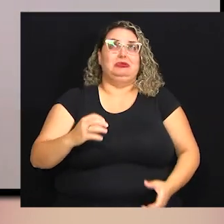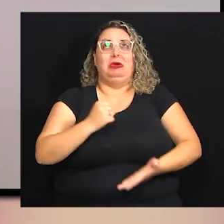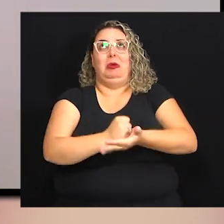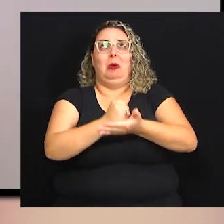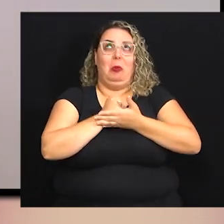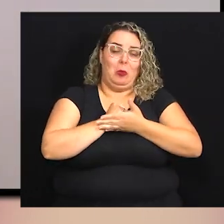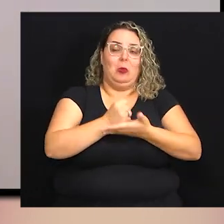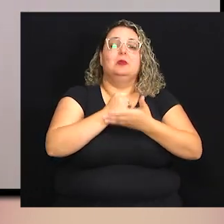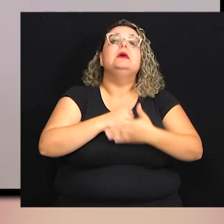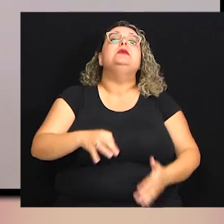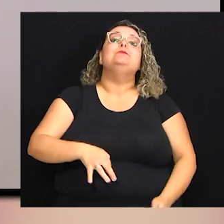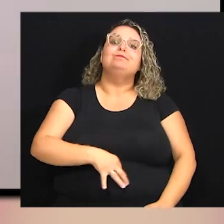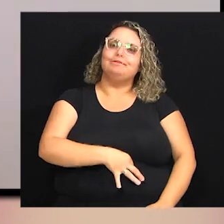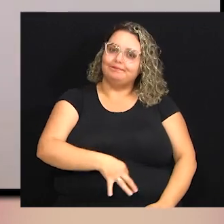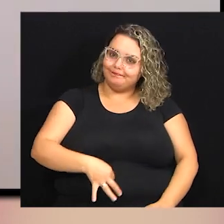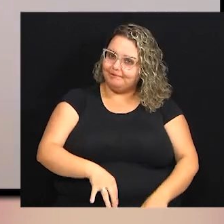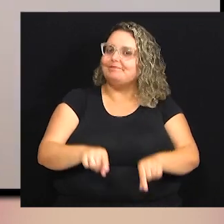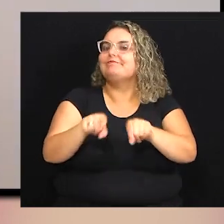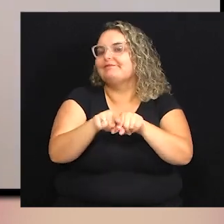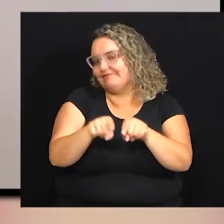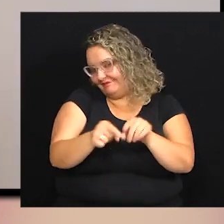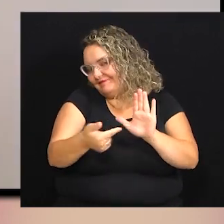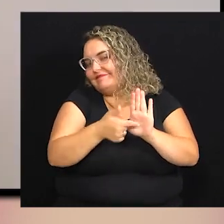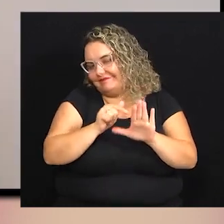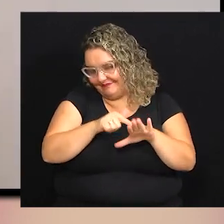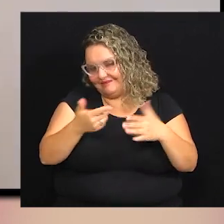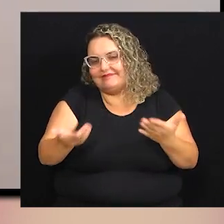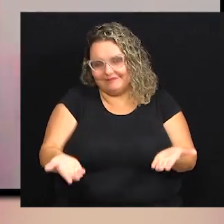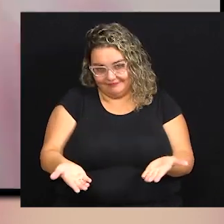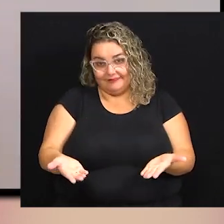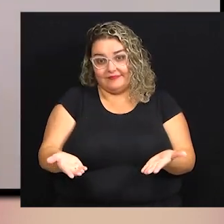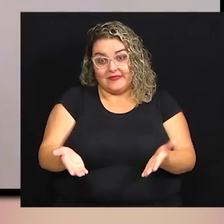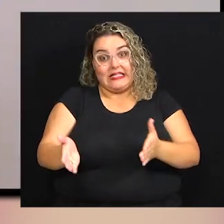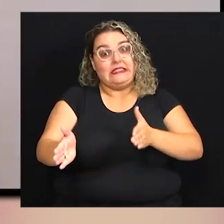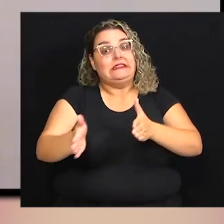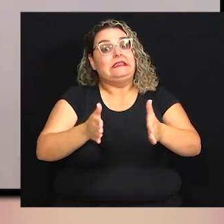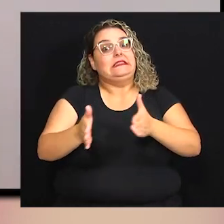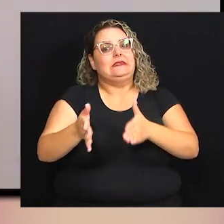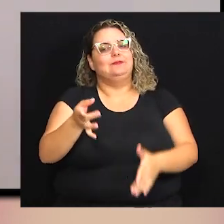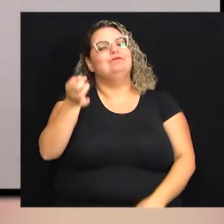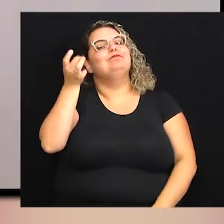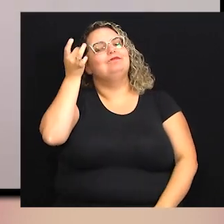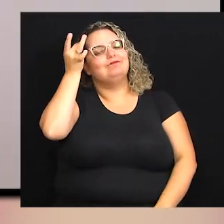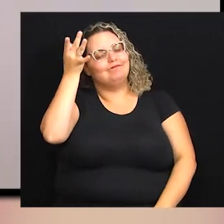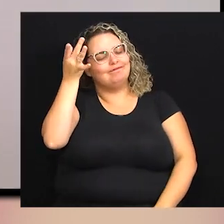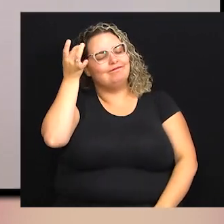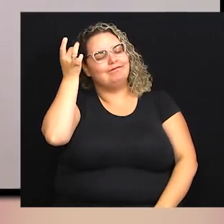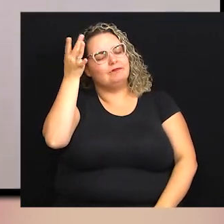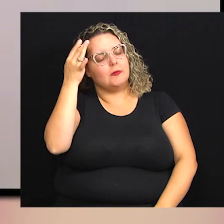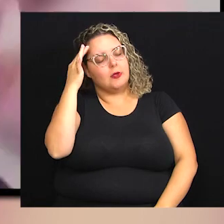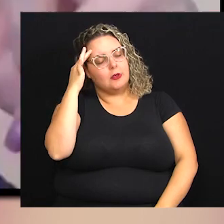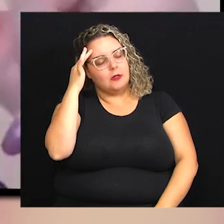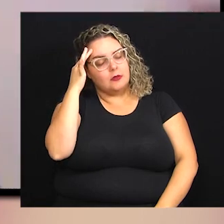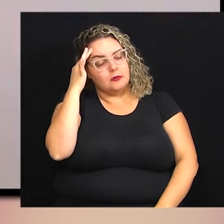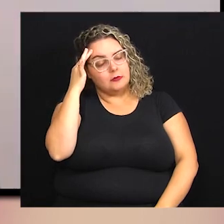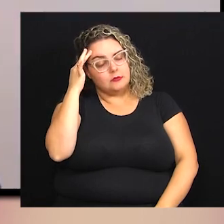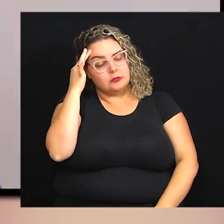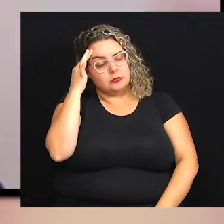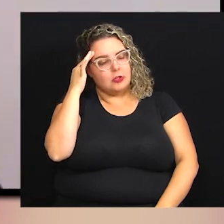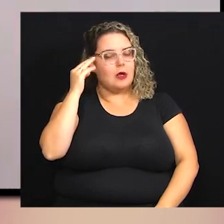socorro, inclusive o intestino, né? E normalmente nessa hora que você vai ter a dor de cabeça, que você fala,